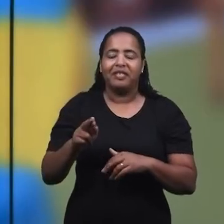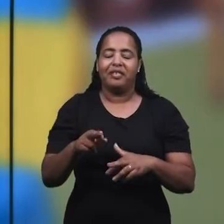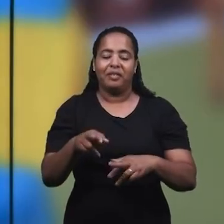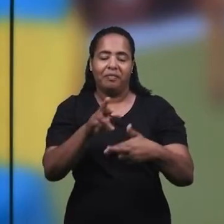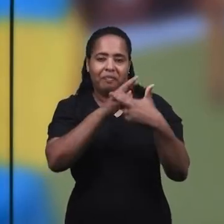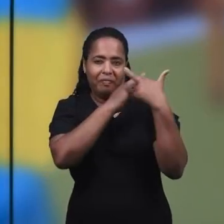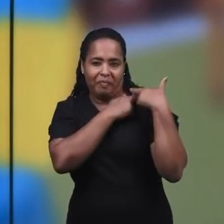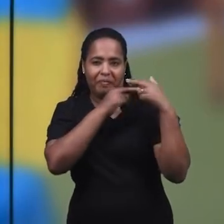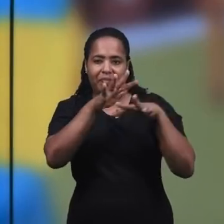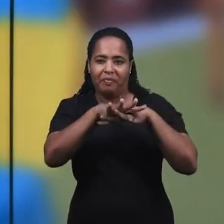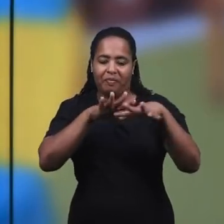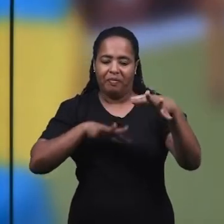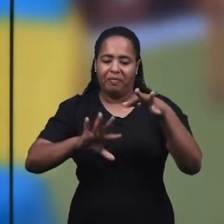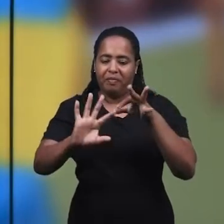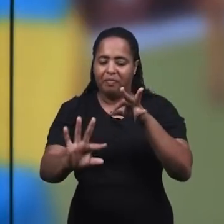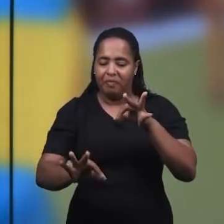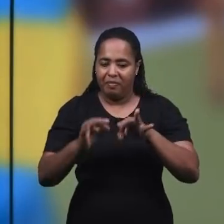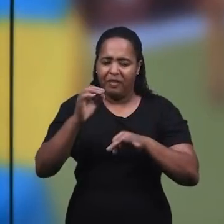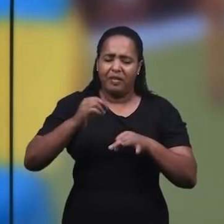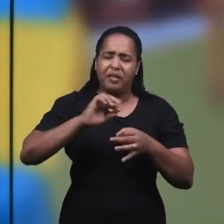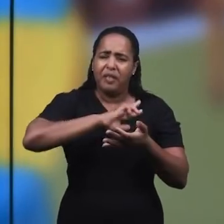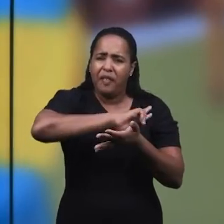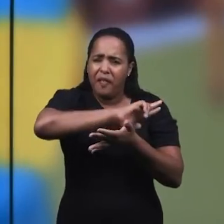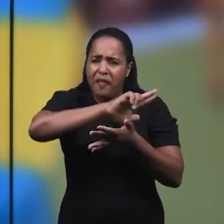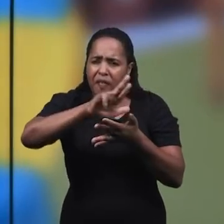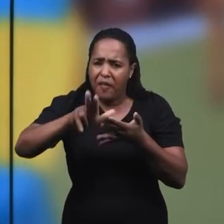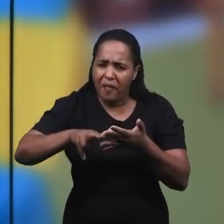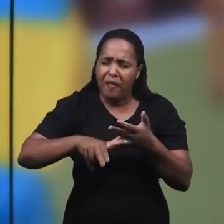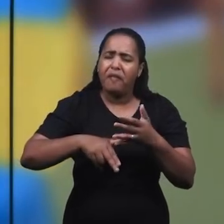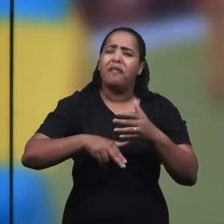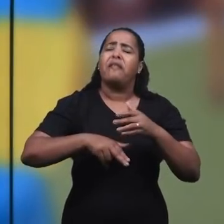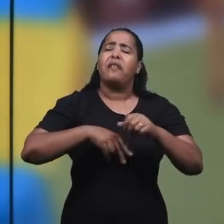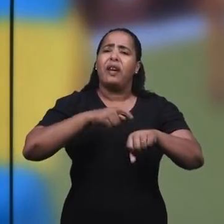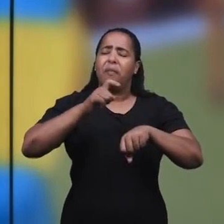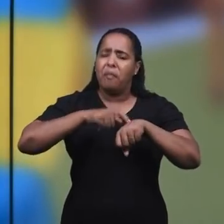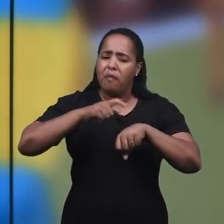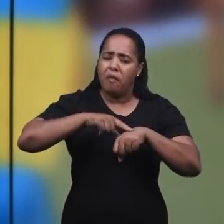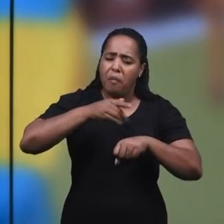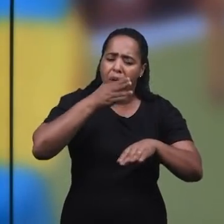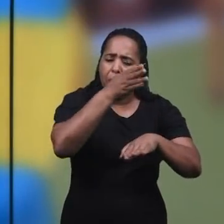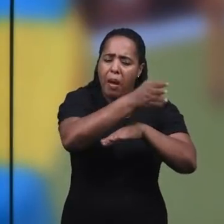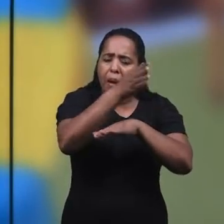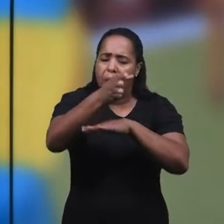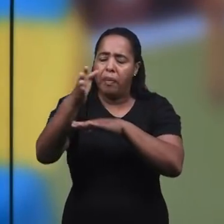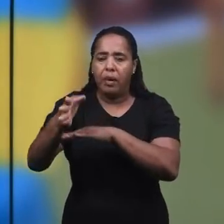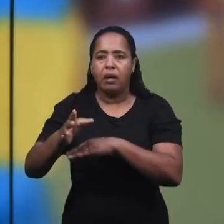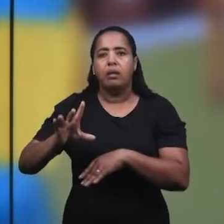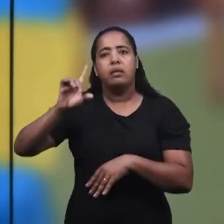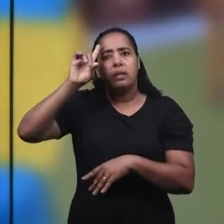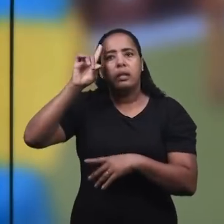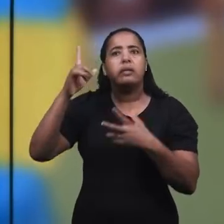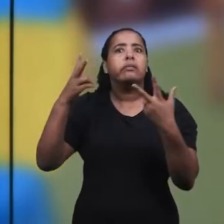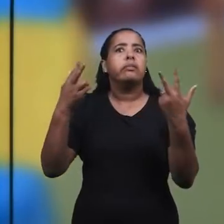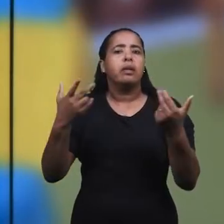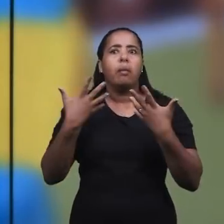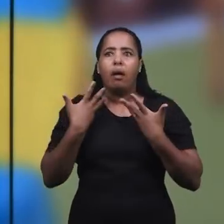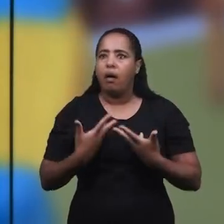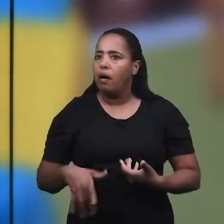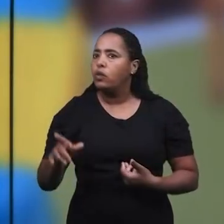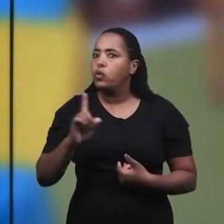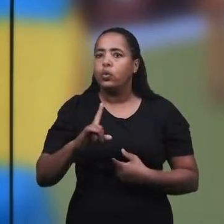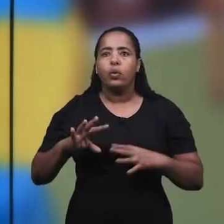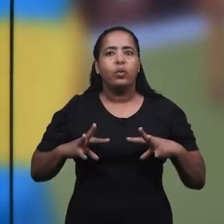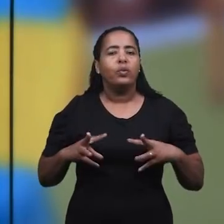da vinha saiu várias vezes, não foi? Deus também não se cansa. Ele está a todo